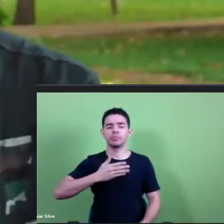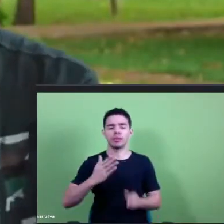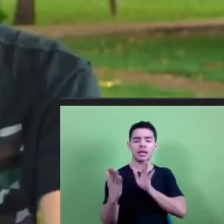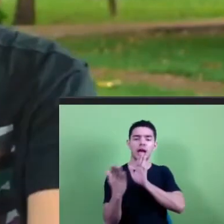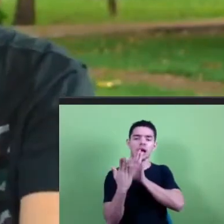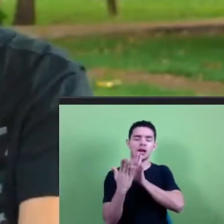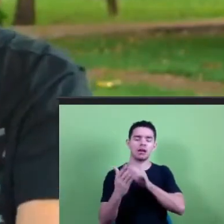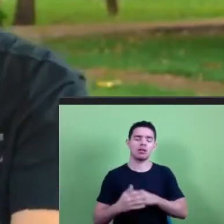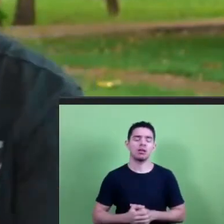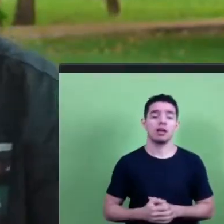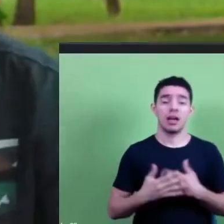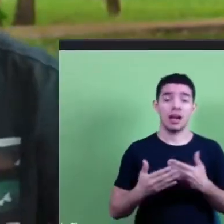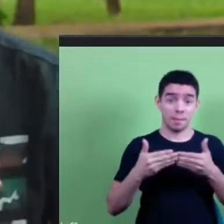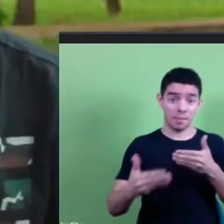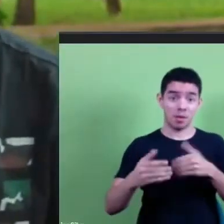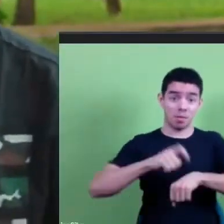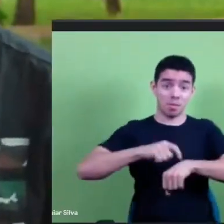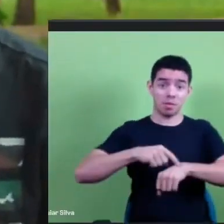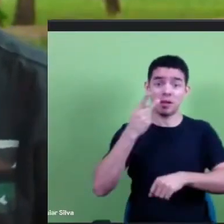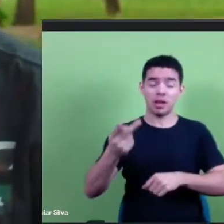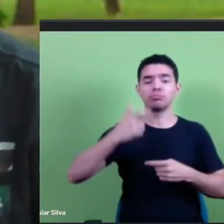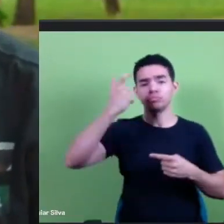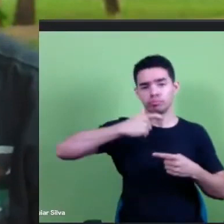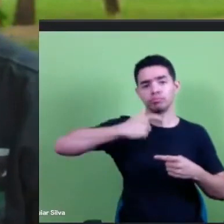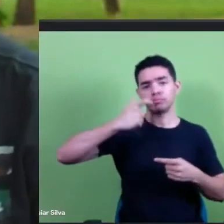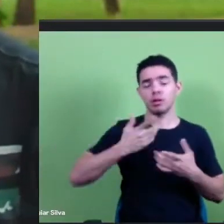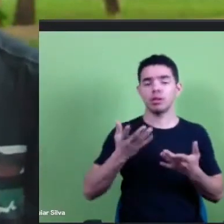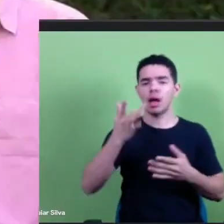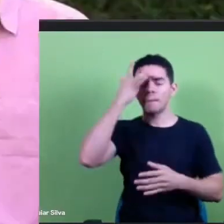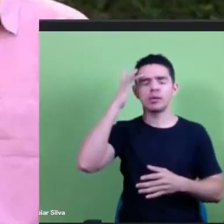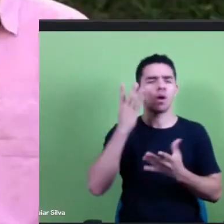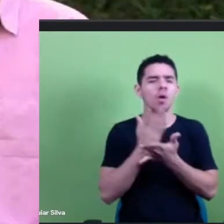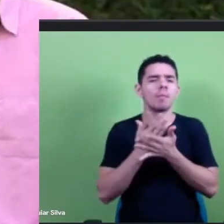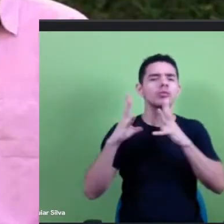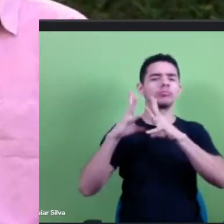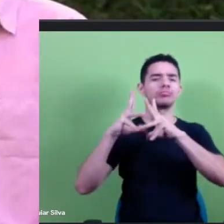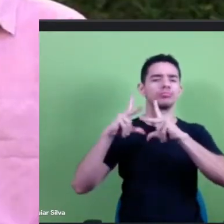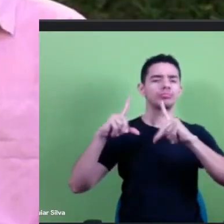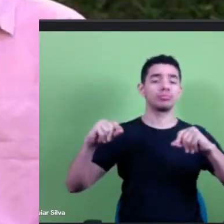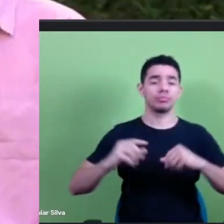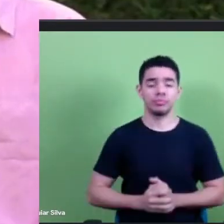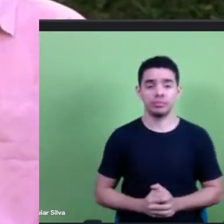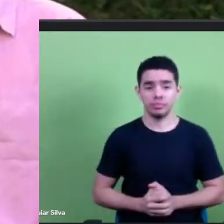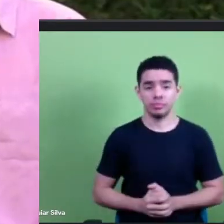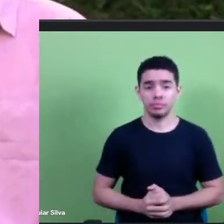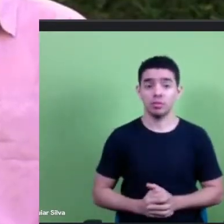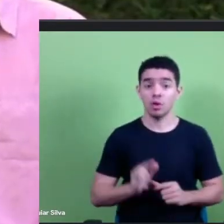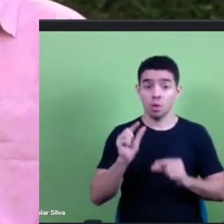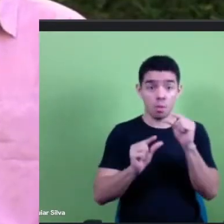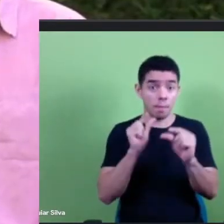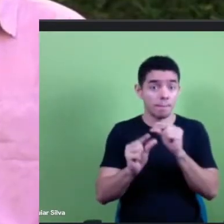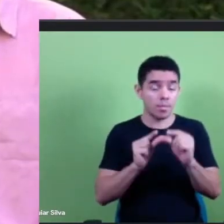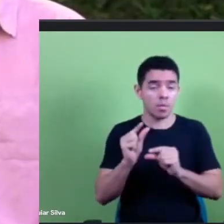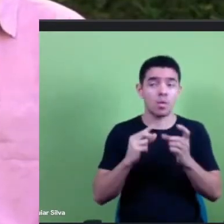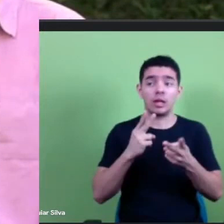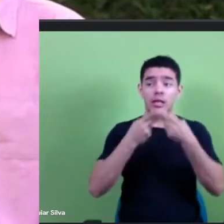o que acontece. Aí, a partir do momento que eu comecei a falar eu sou, todo mundo parou de falar que eu era. Foi um pouco traumático, porque eu nunca